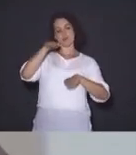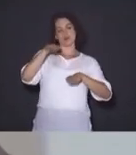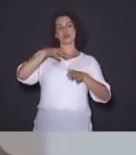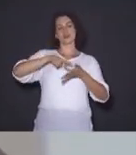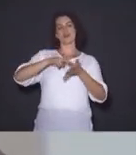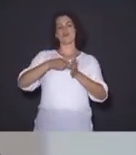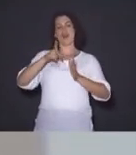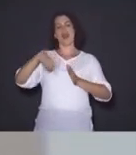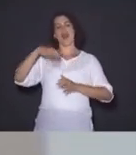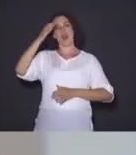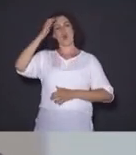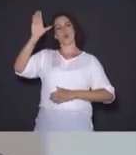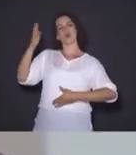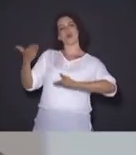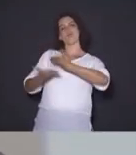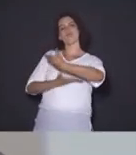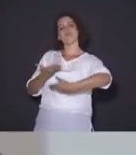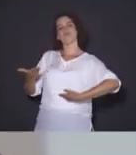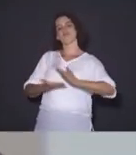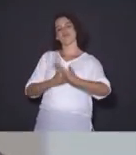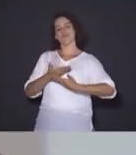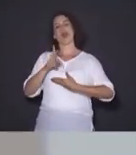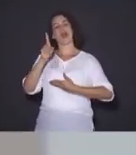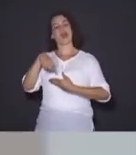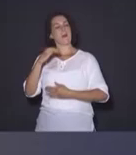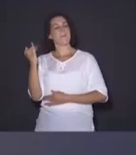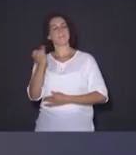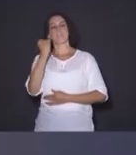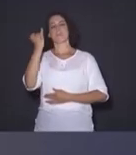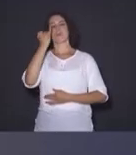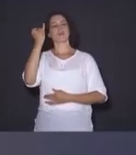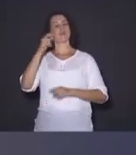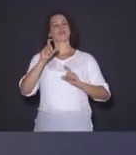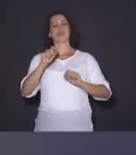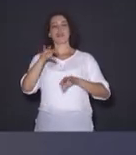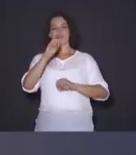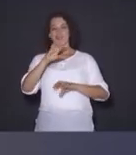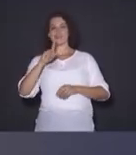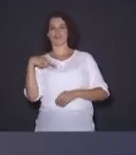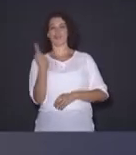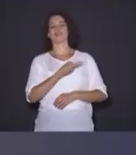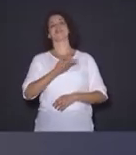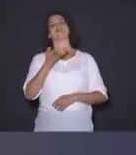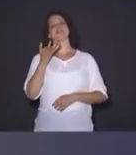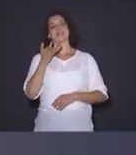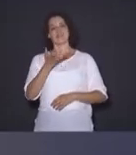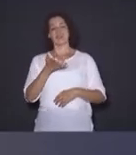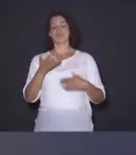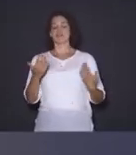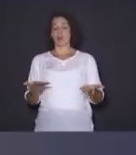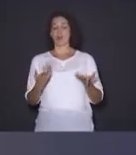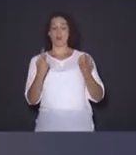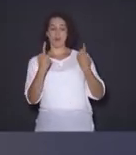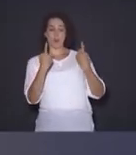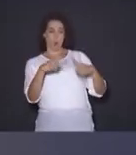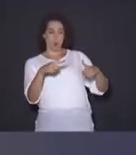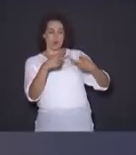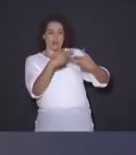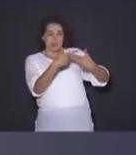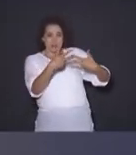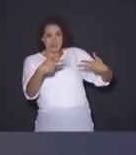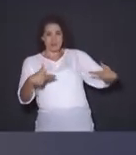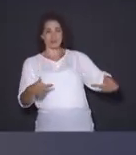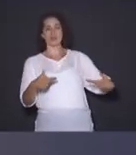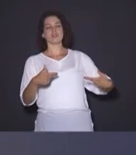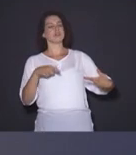transformação da educação que nós demandamos e claro que contra essa mesmice a única possibilidade